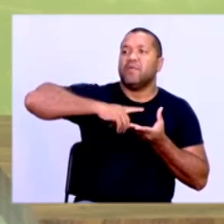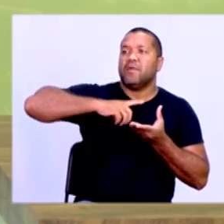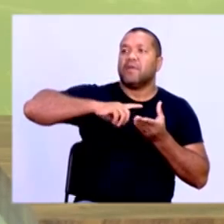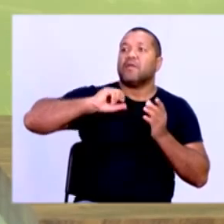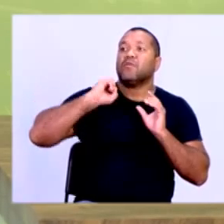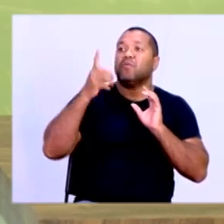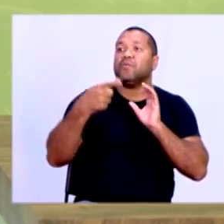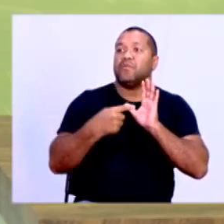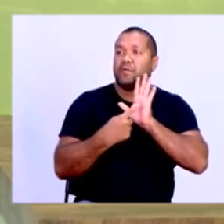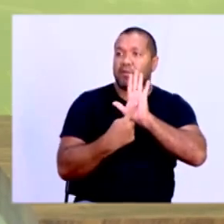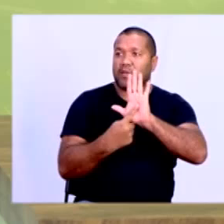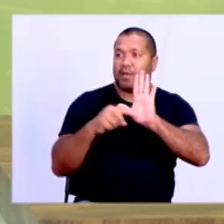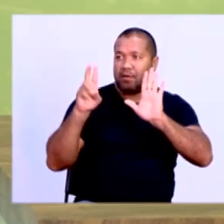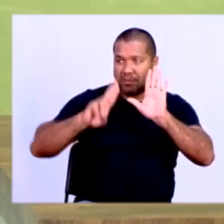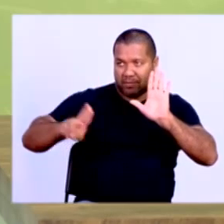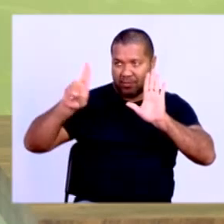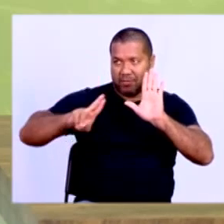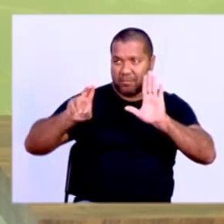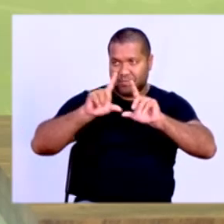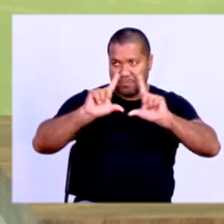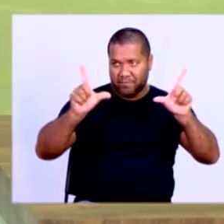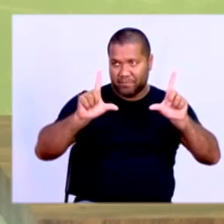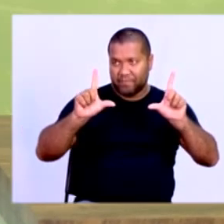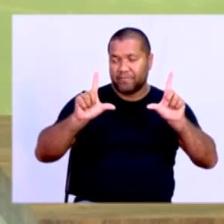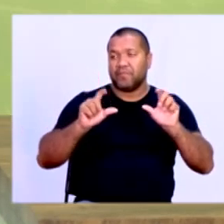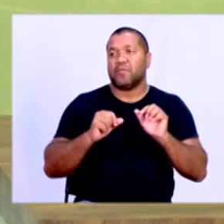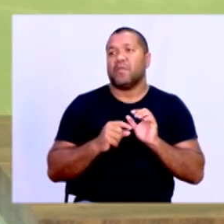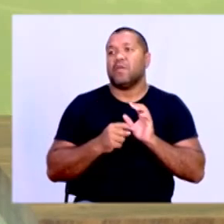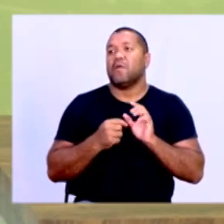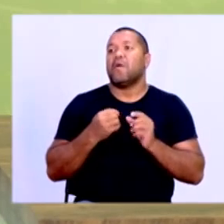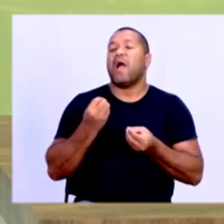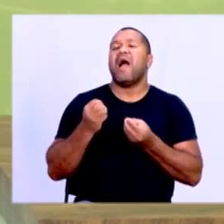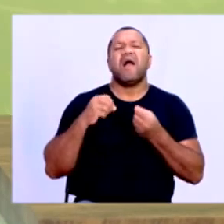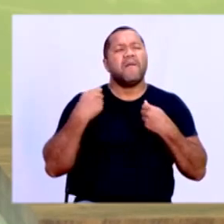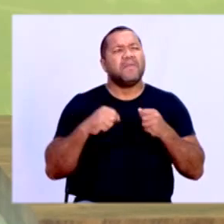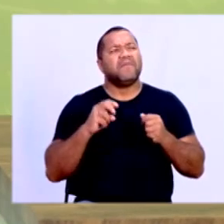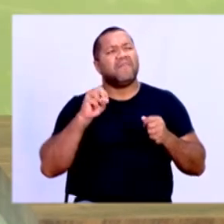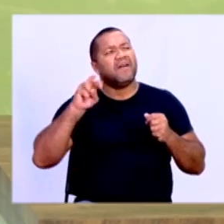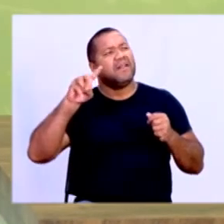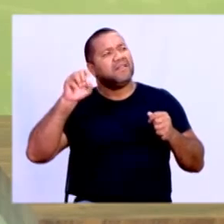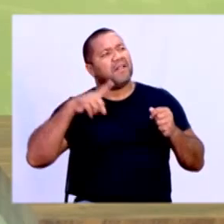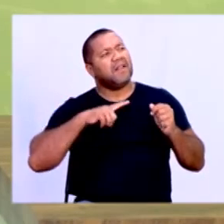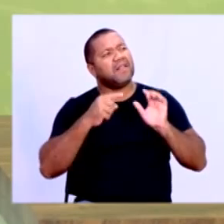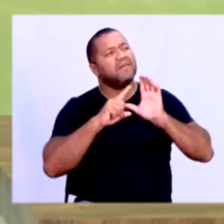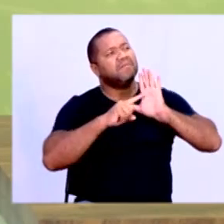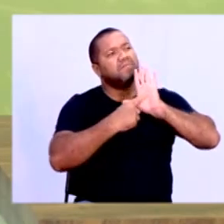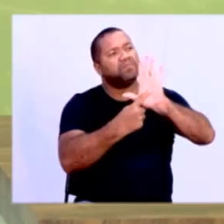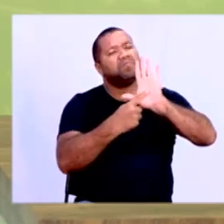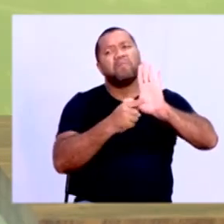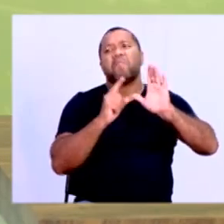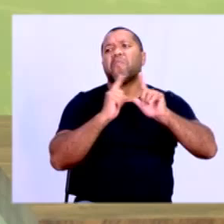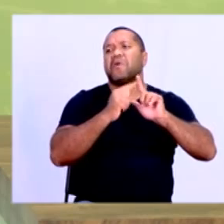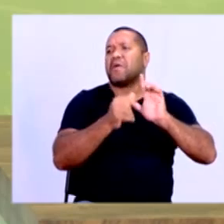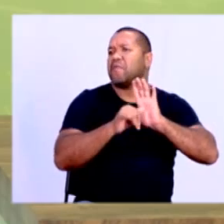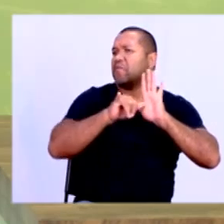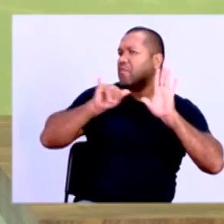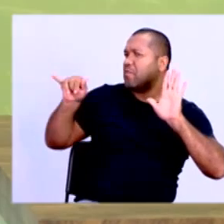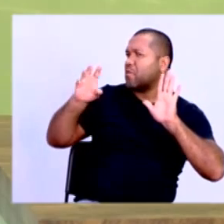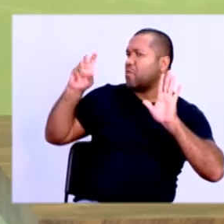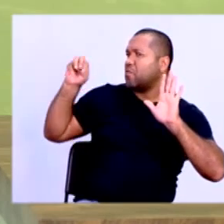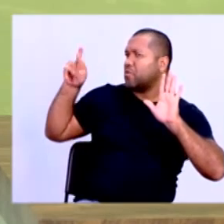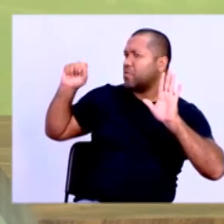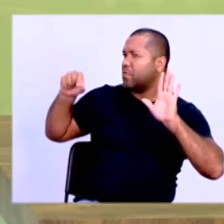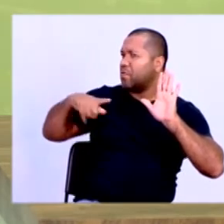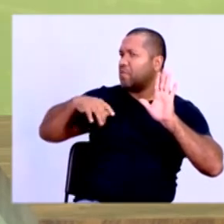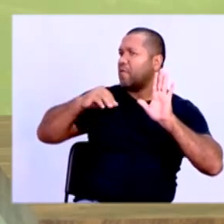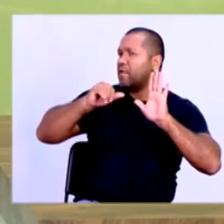usuário. Porque, por exemplo, se há condição de validar lá na tela do usuário, por que ele vai enviar a informação lá para o controle, que vai enviar para o banco,